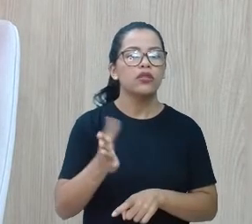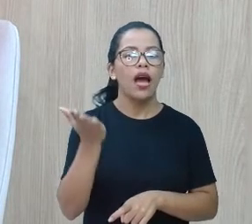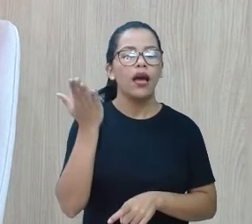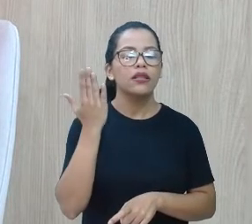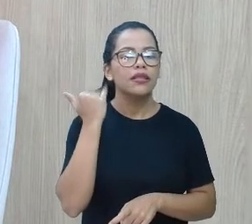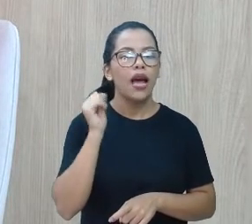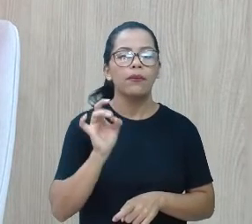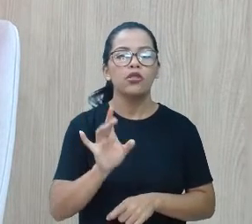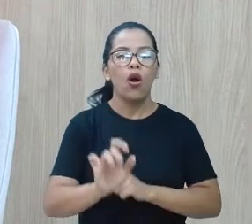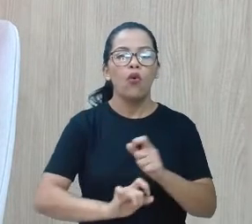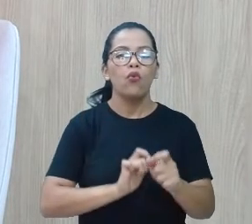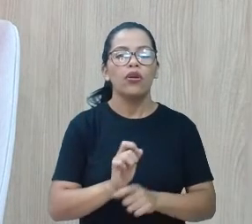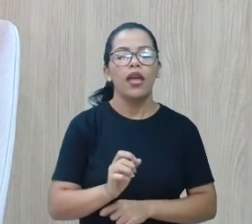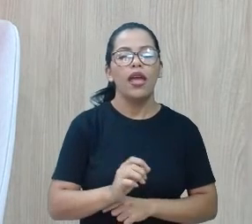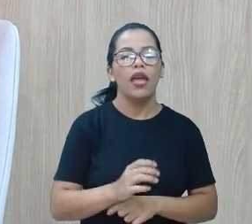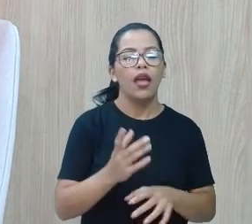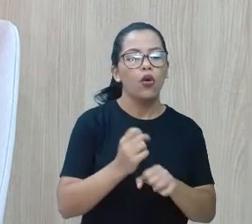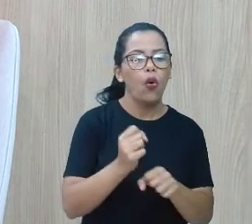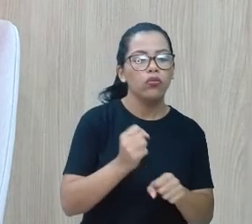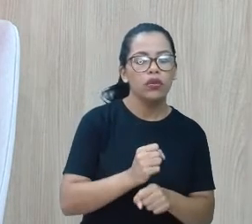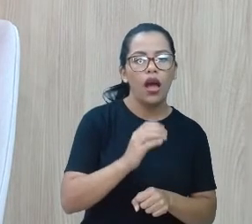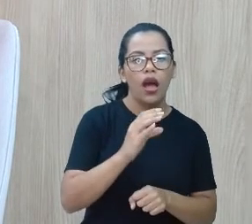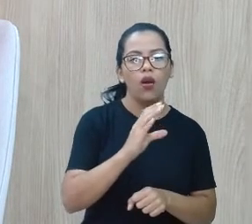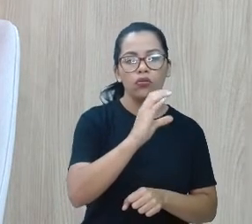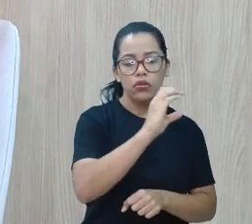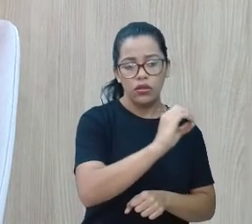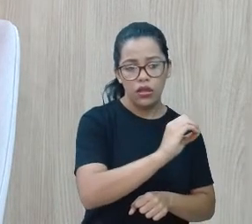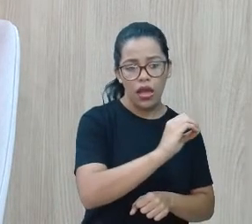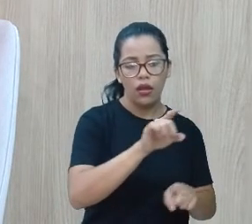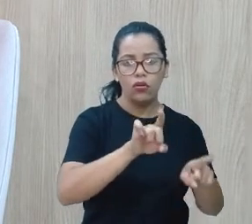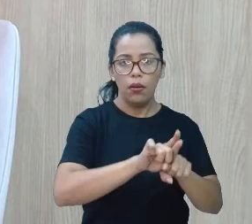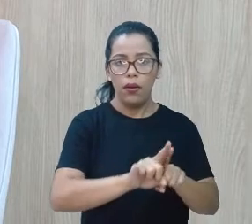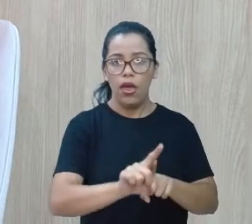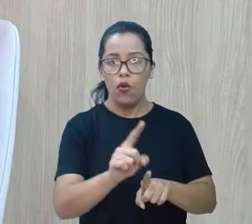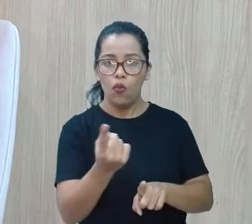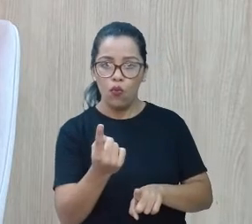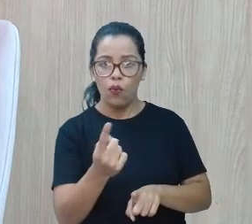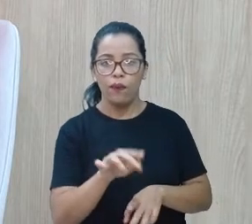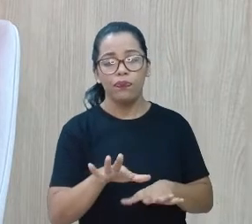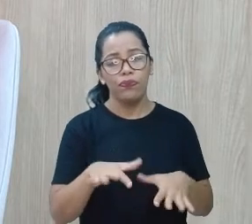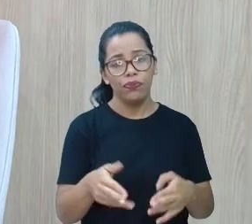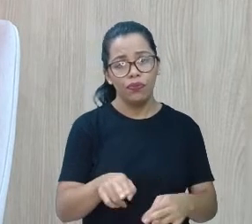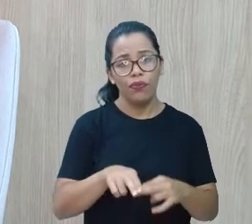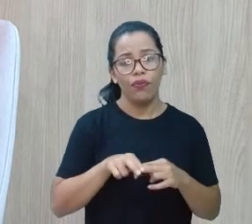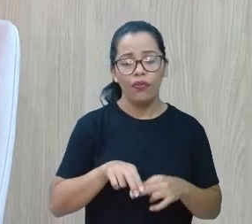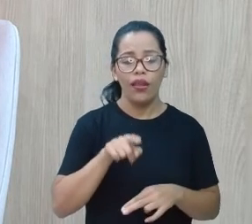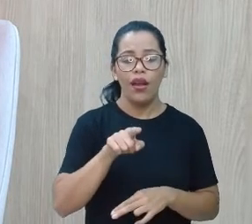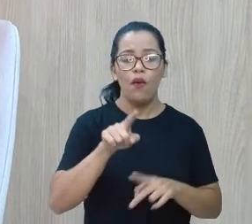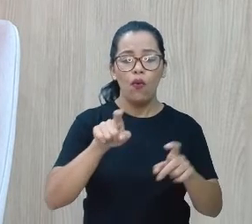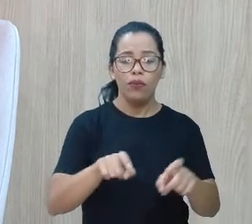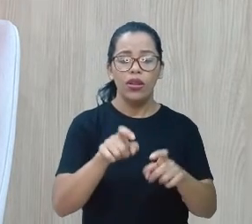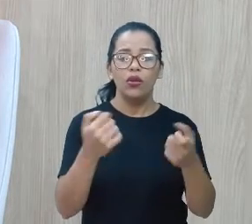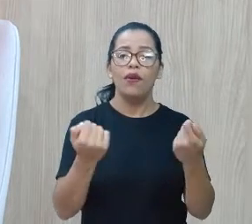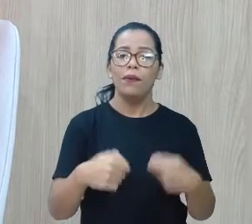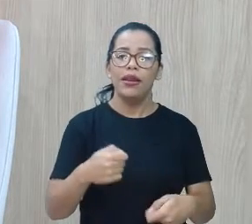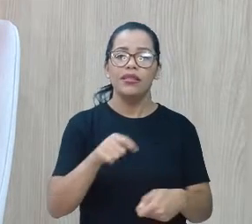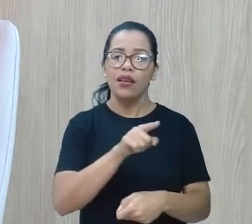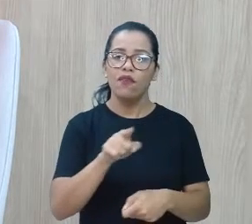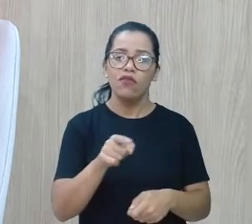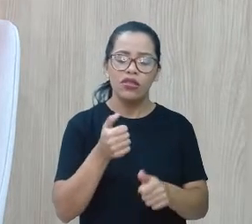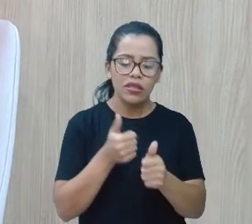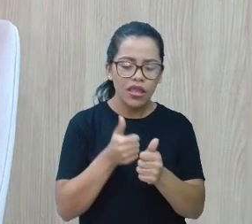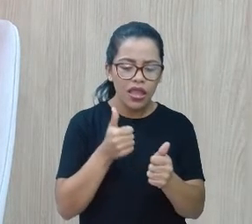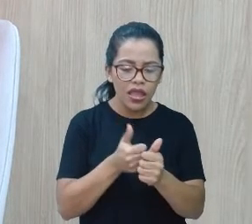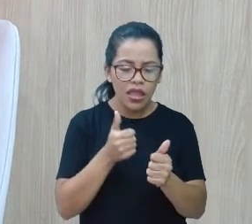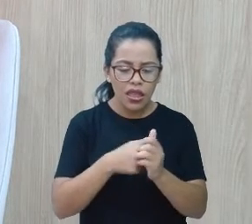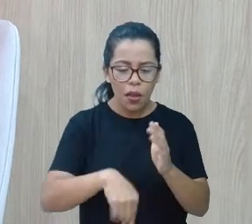computador só sabe contar duas coisas, o 0 e o 1. Então, para isso, um computador, ele precisa você seguir passo